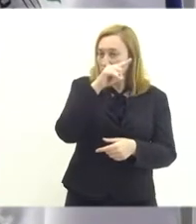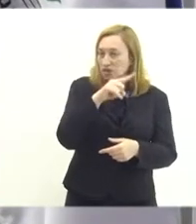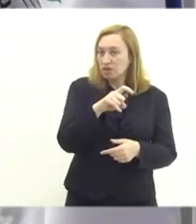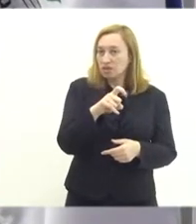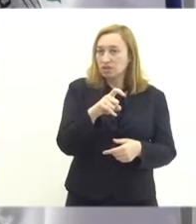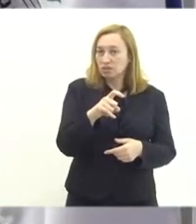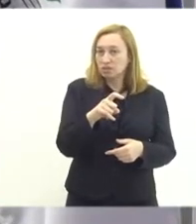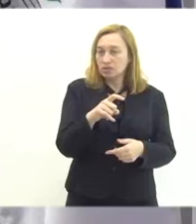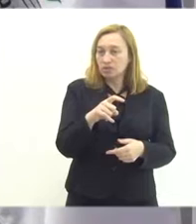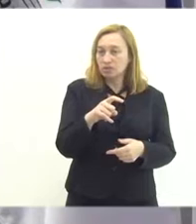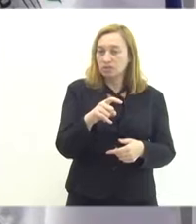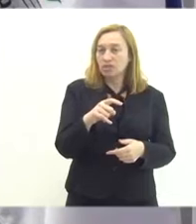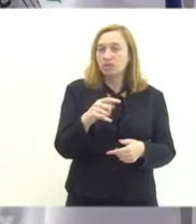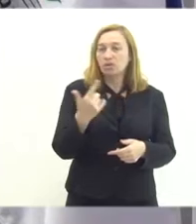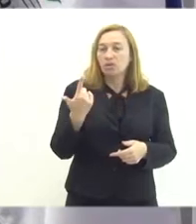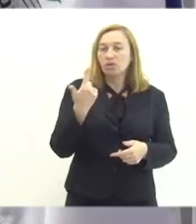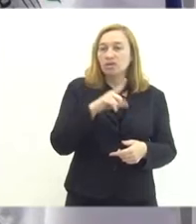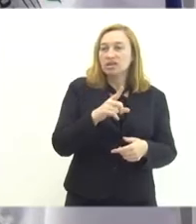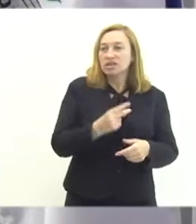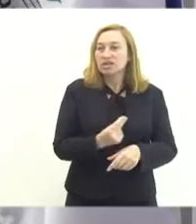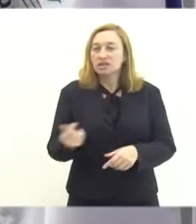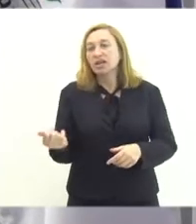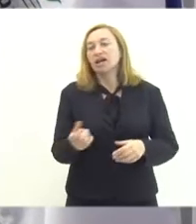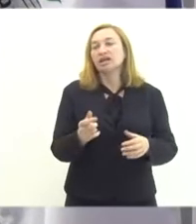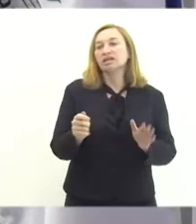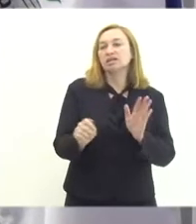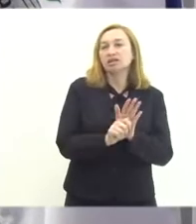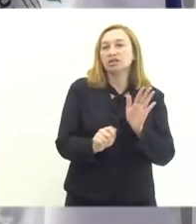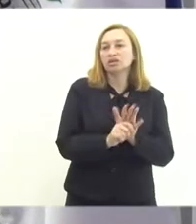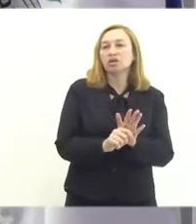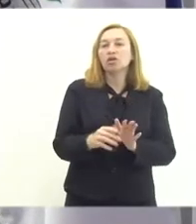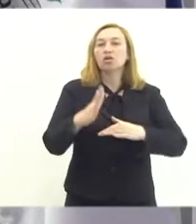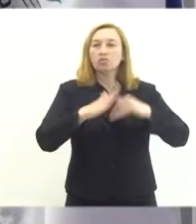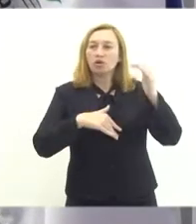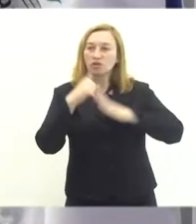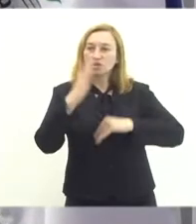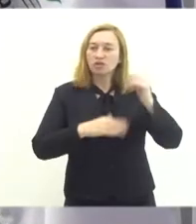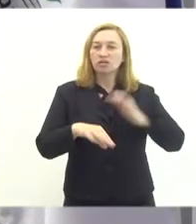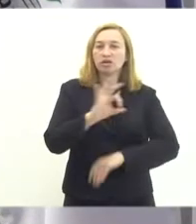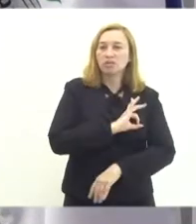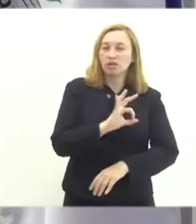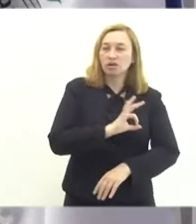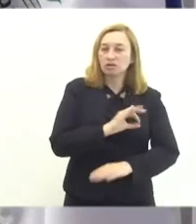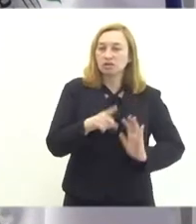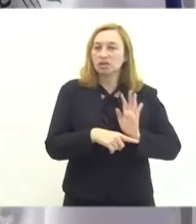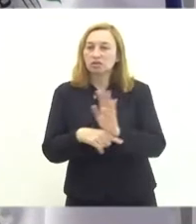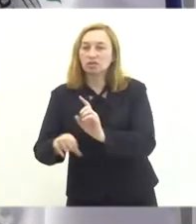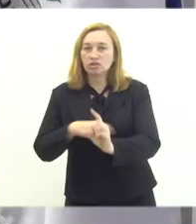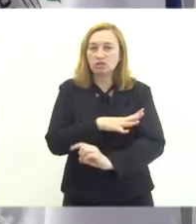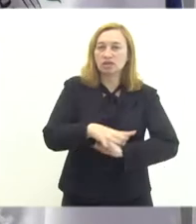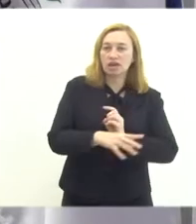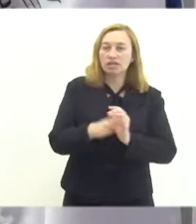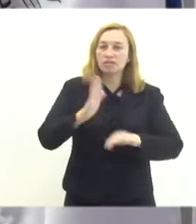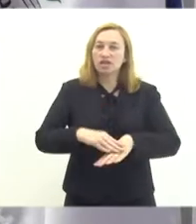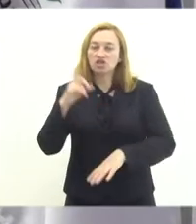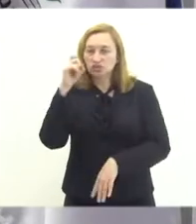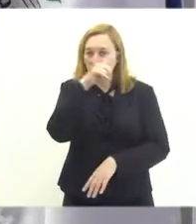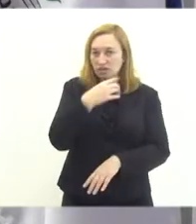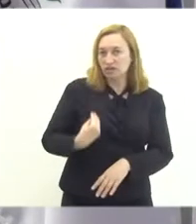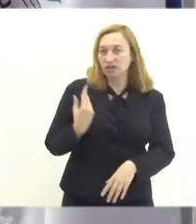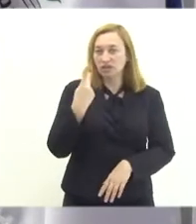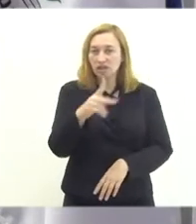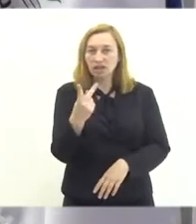profunda torna o trabalho da polícia do profissional de saúde e dos serviços sociais ainda mais difícil simplesmente